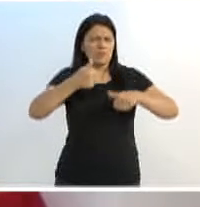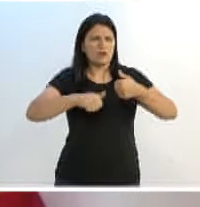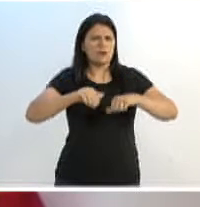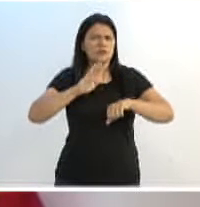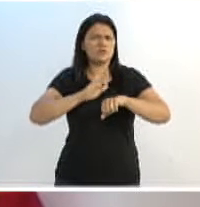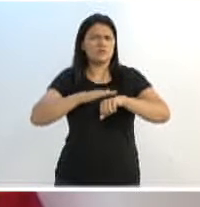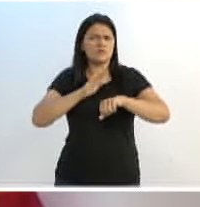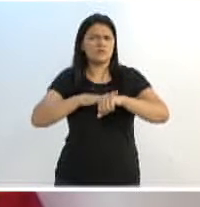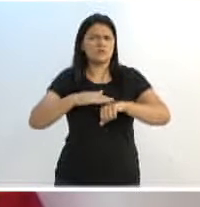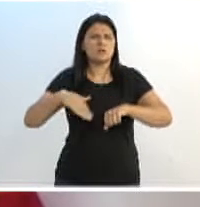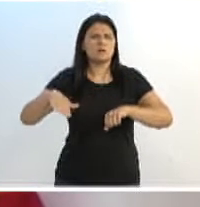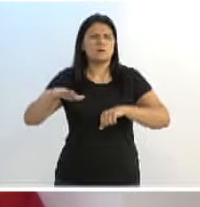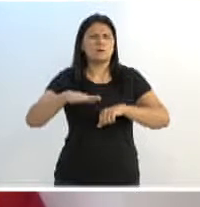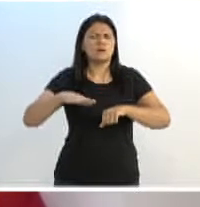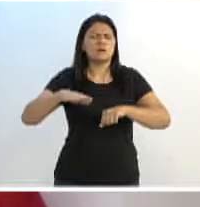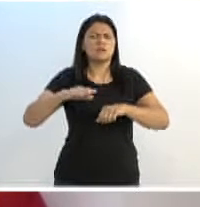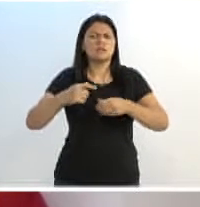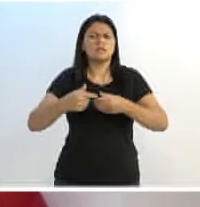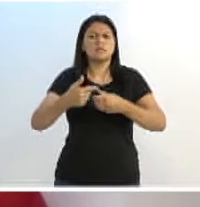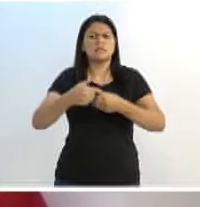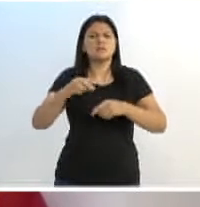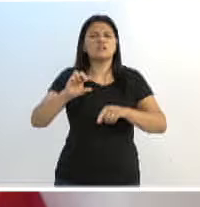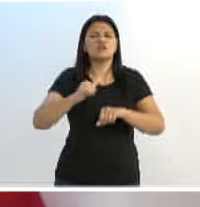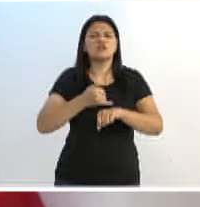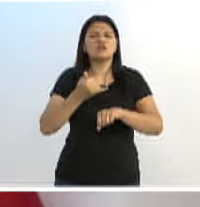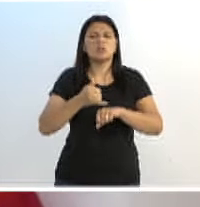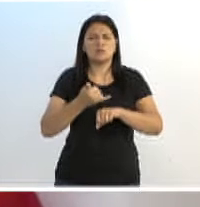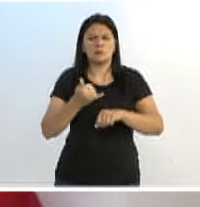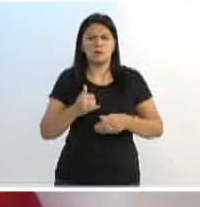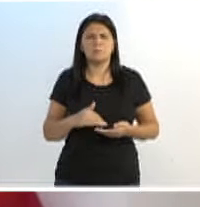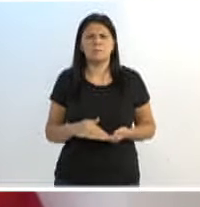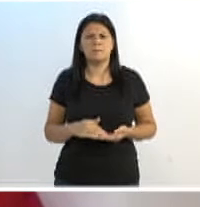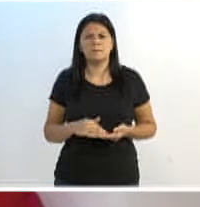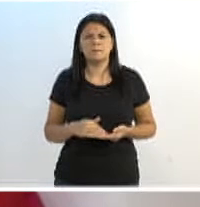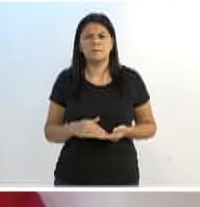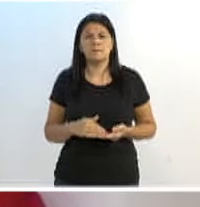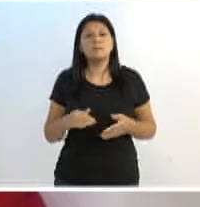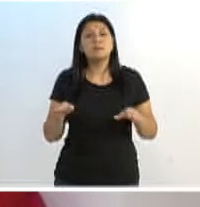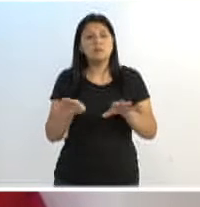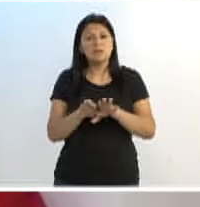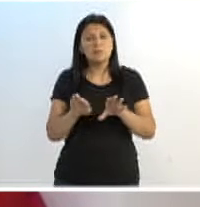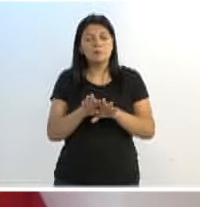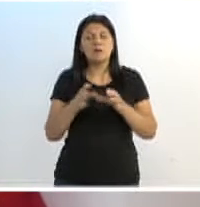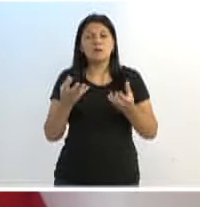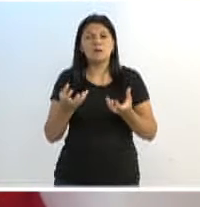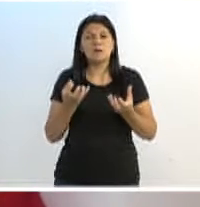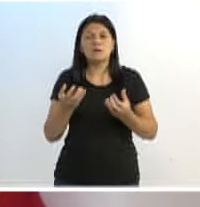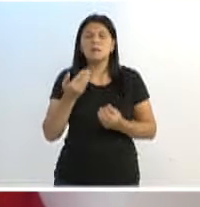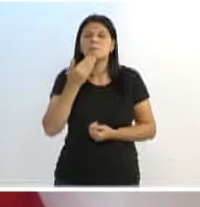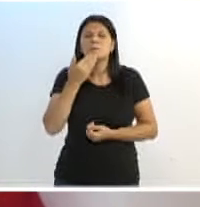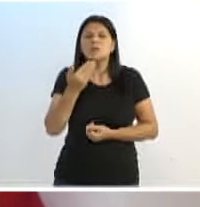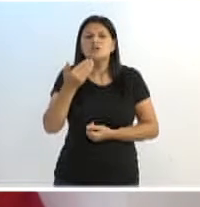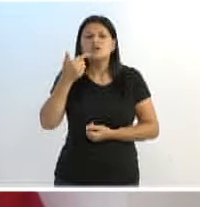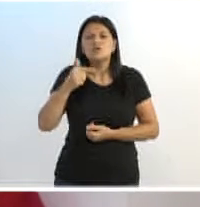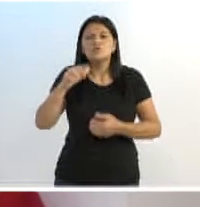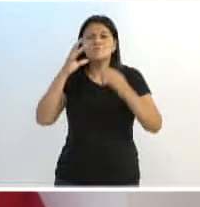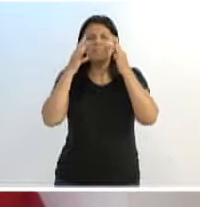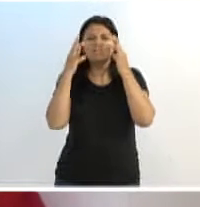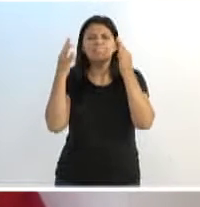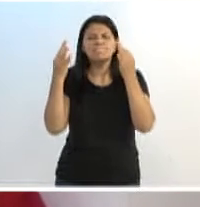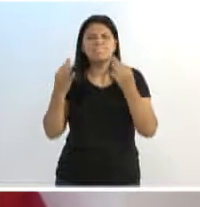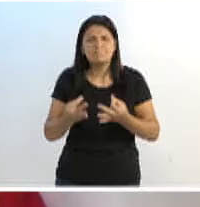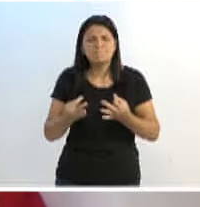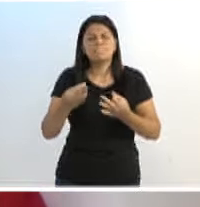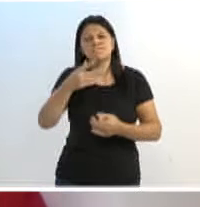também na cidade de Jaraguá. Queria aqui também trazer uma outra questão, pedir mais uma vez uma atenção do governo.